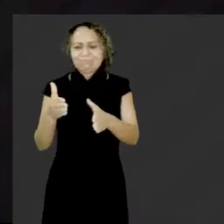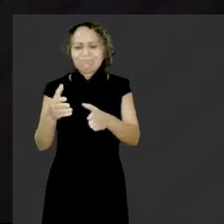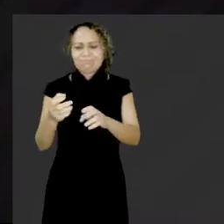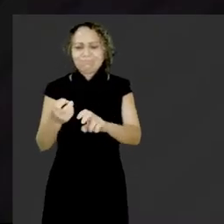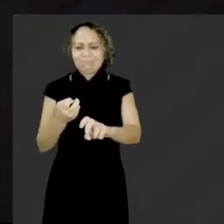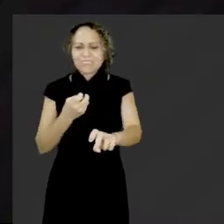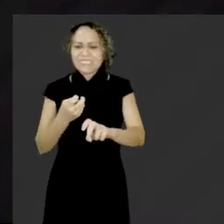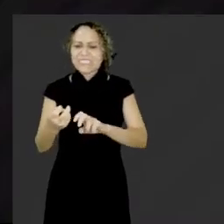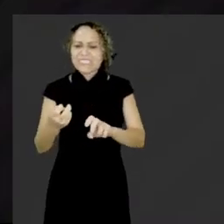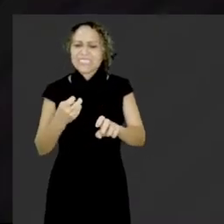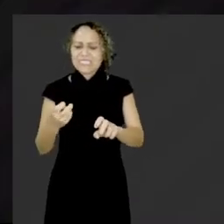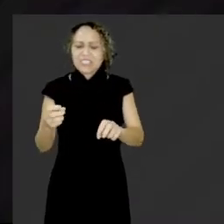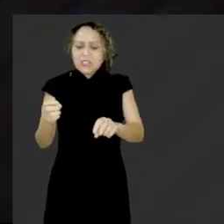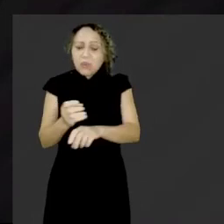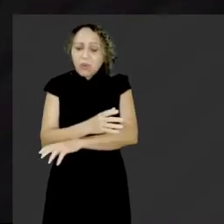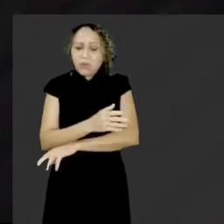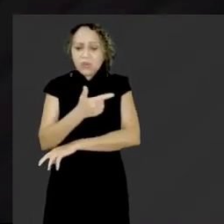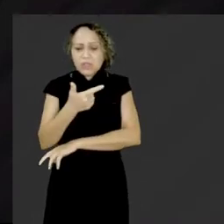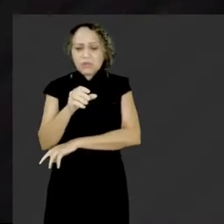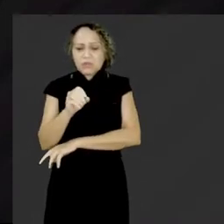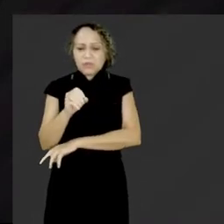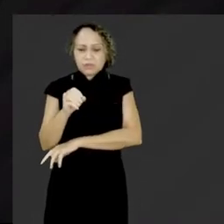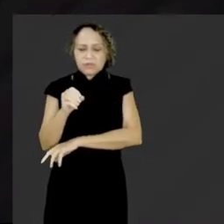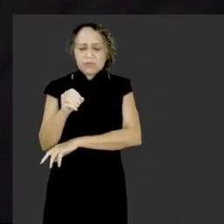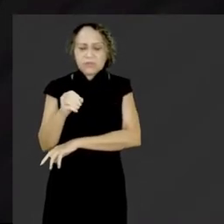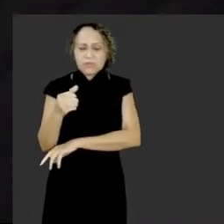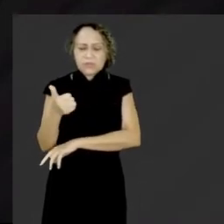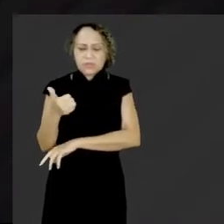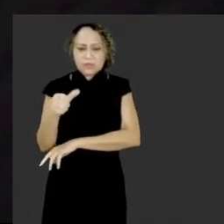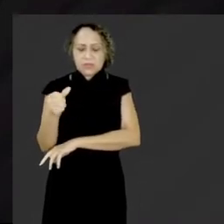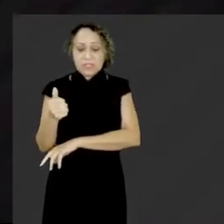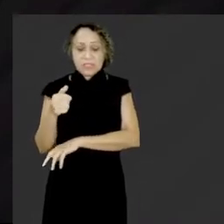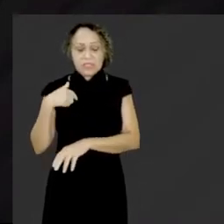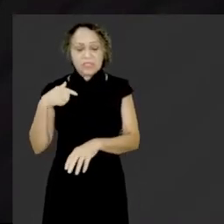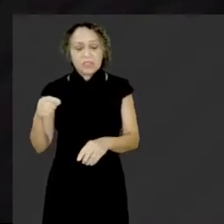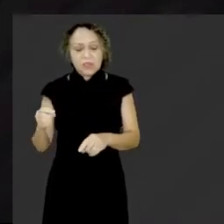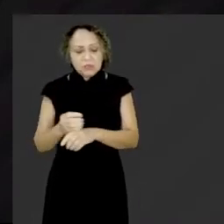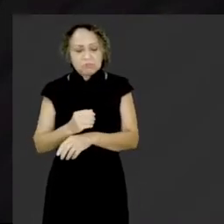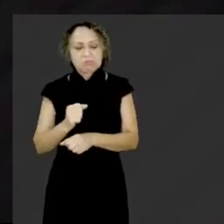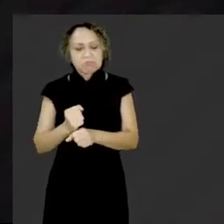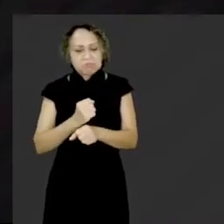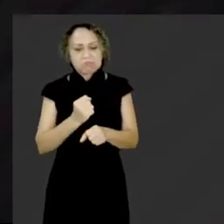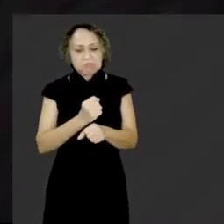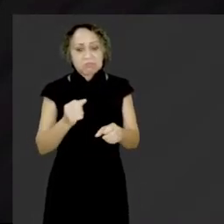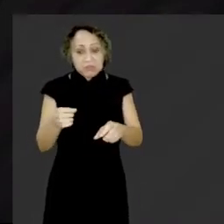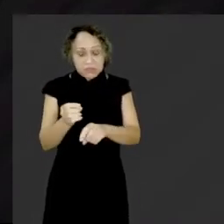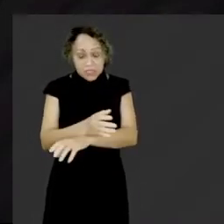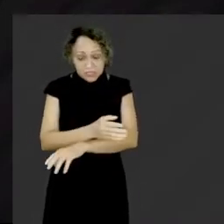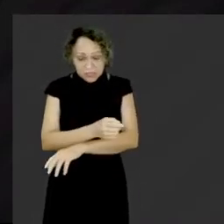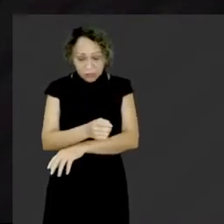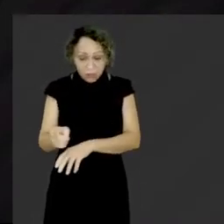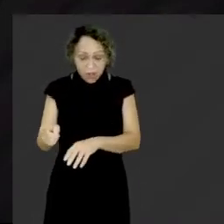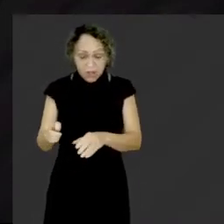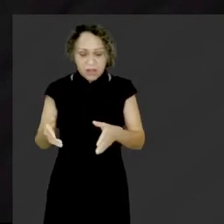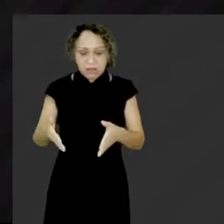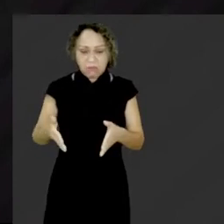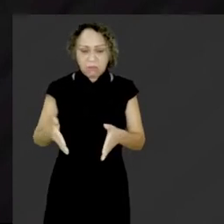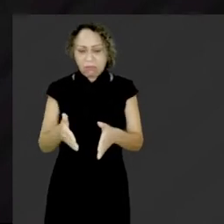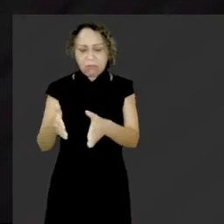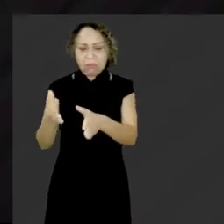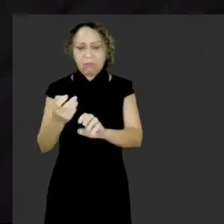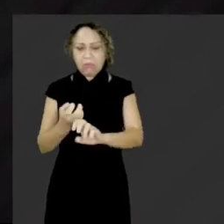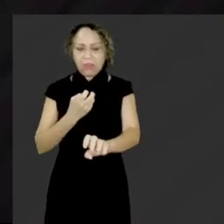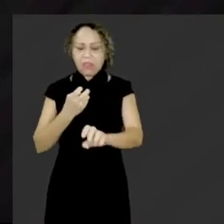posso dizer para vocês aqui, sem conhecimento de causa, eu não tenho números aqui, mas eu posso dizer para vocês, nunca antes na história do